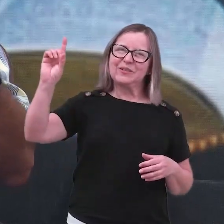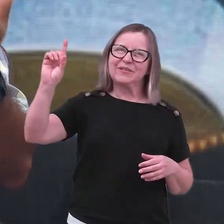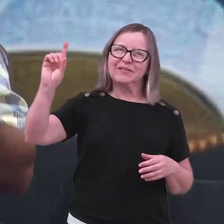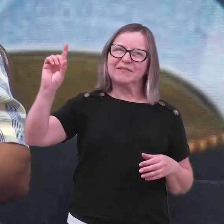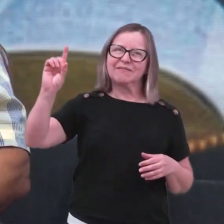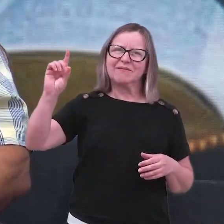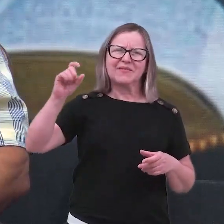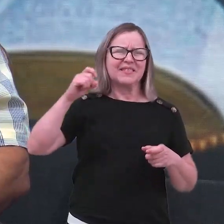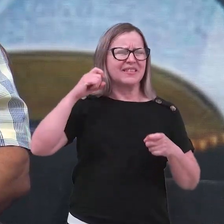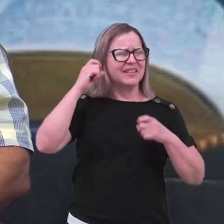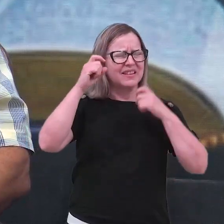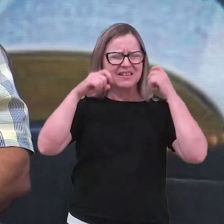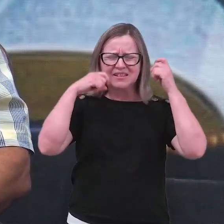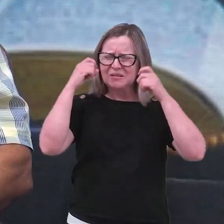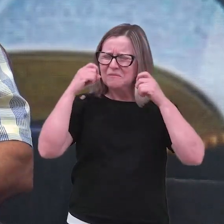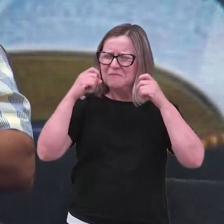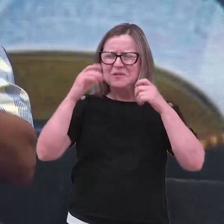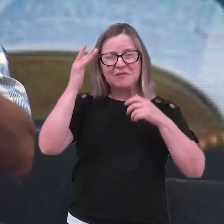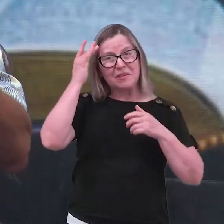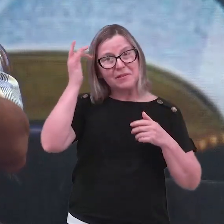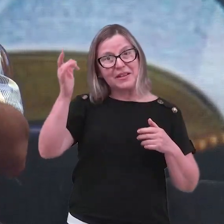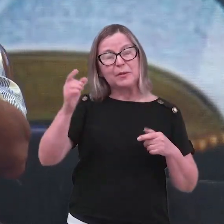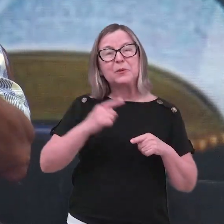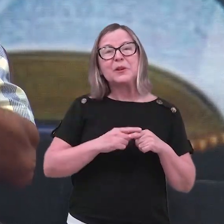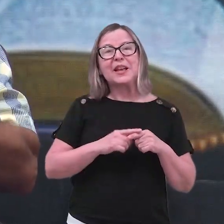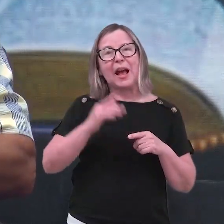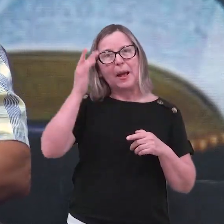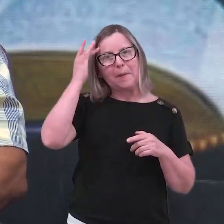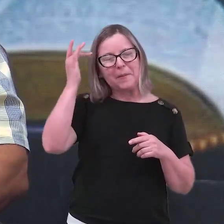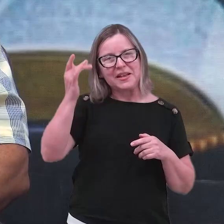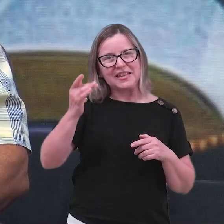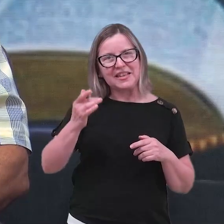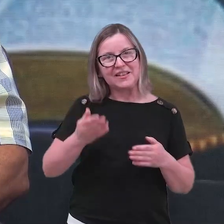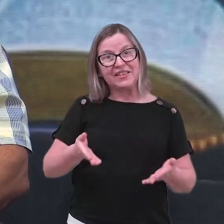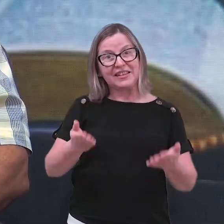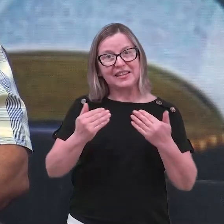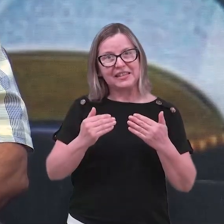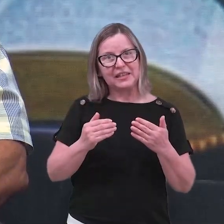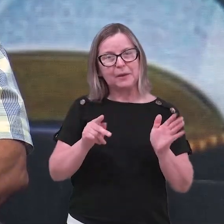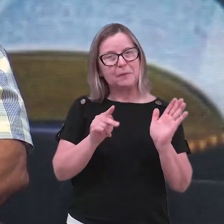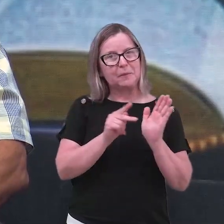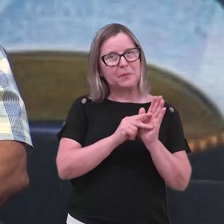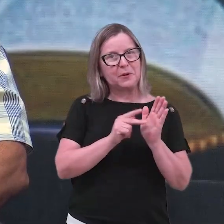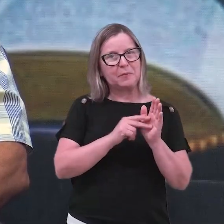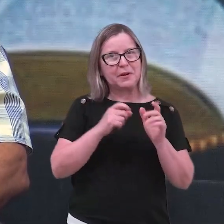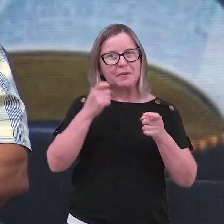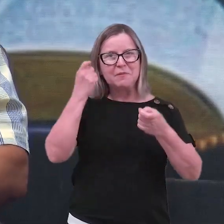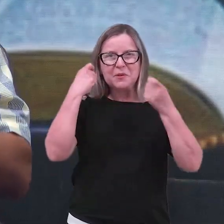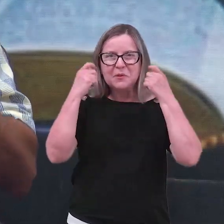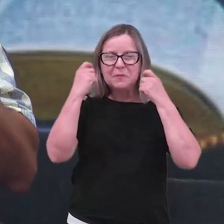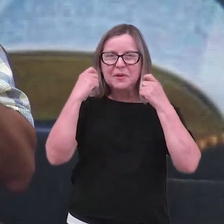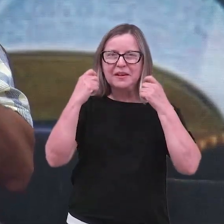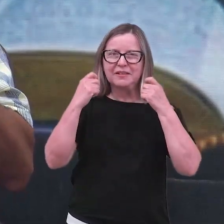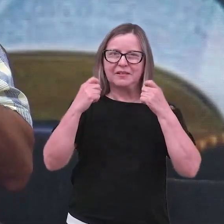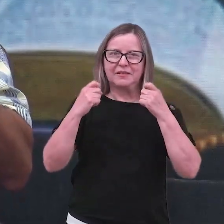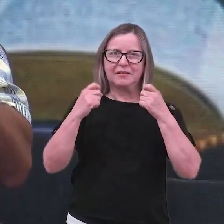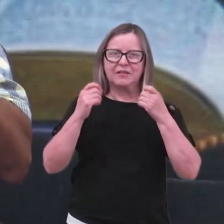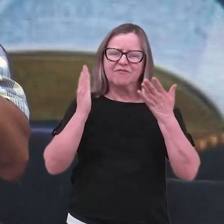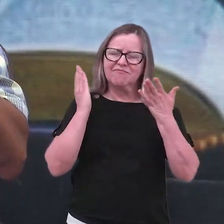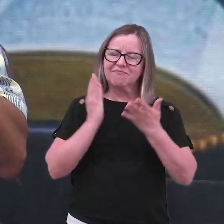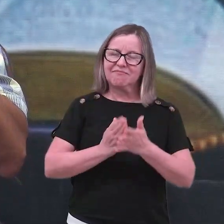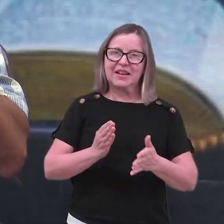Não se preocupem com o amanhã, pois o amanhã trará as suas próprias preocupações.